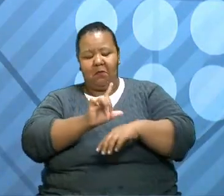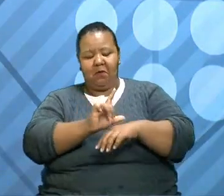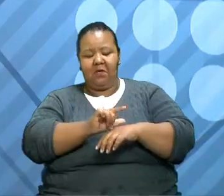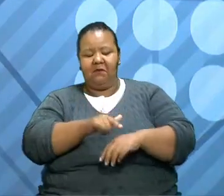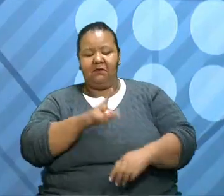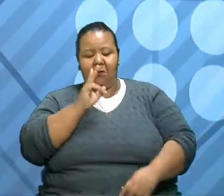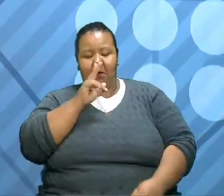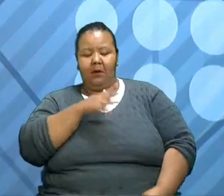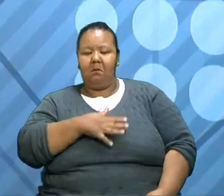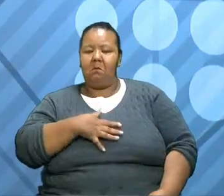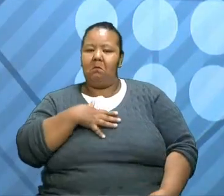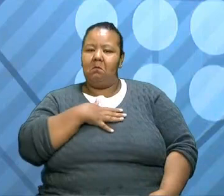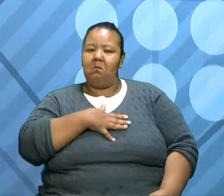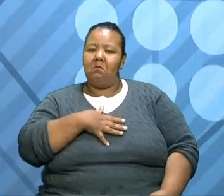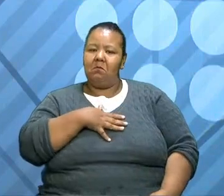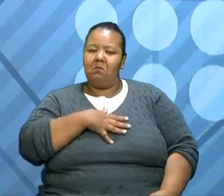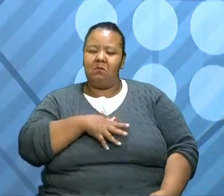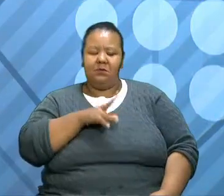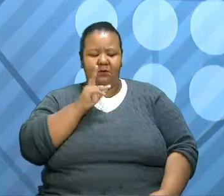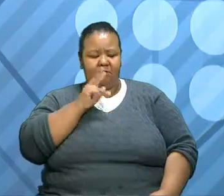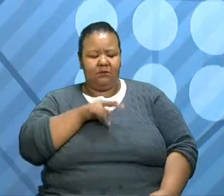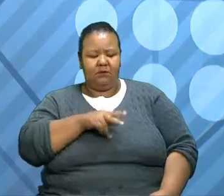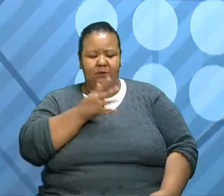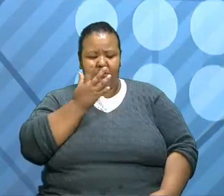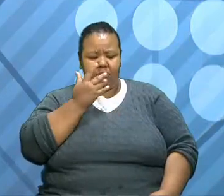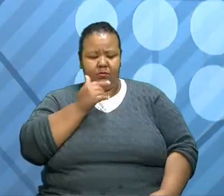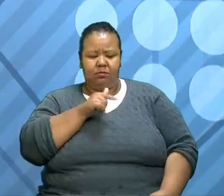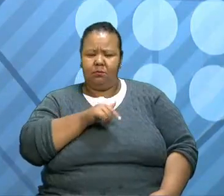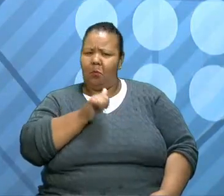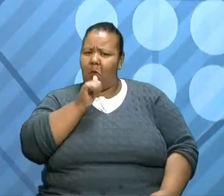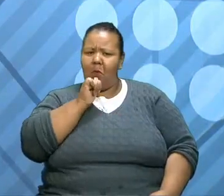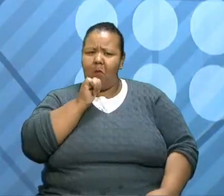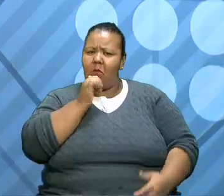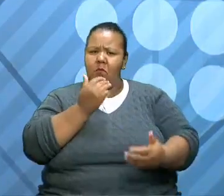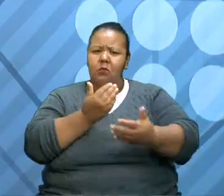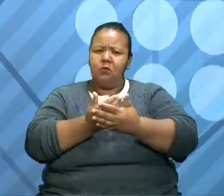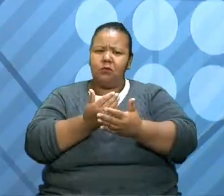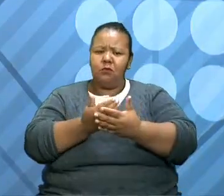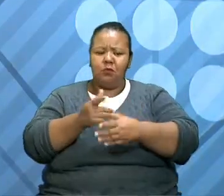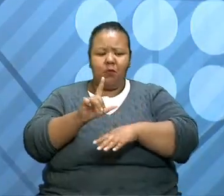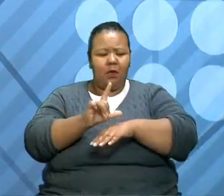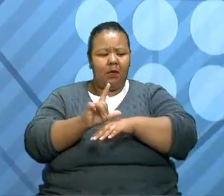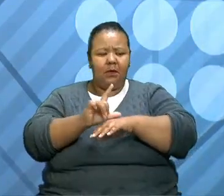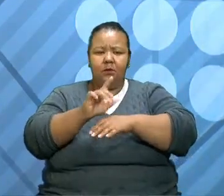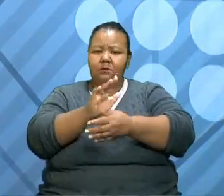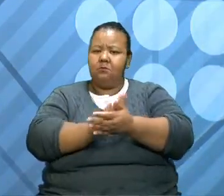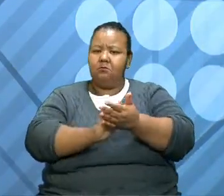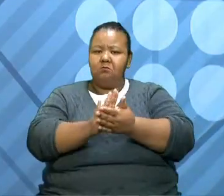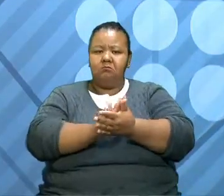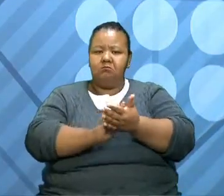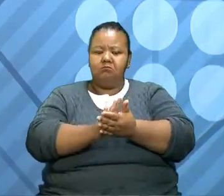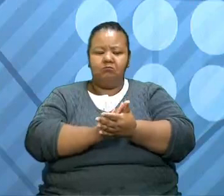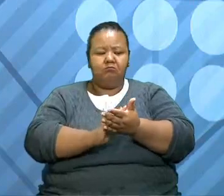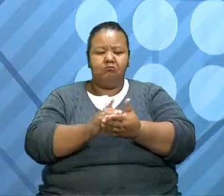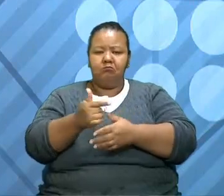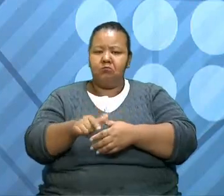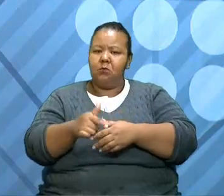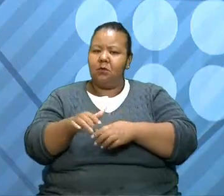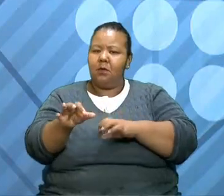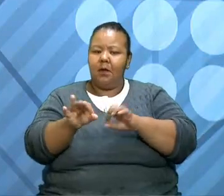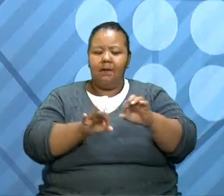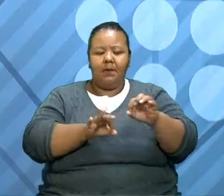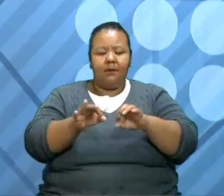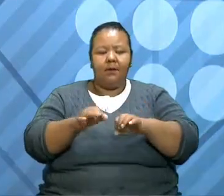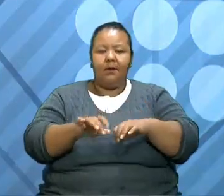orgulho, aí você olha para aquela criança e fala assim, mas ela não estudou para ser líder, ela não se preparou para ser